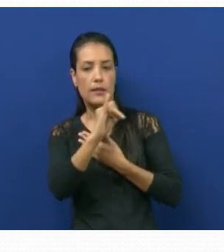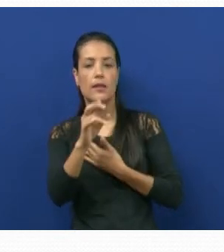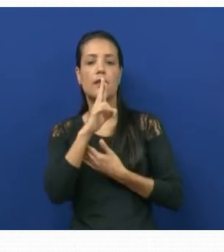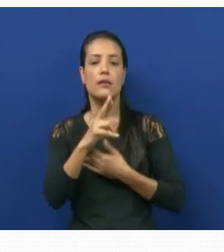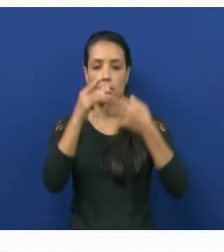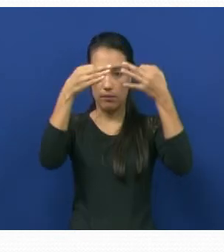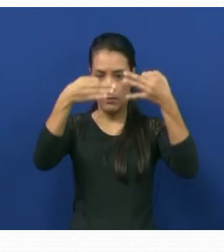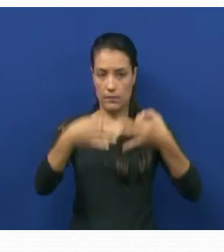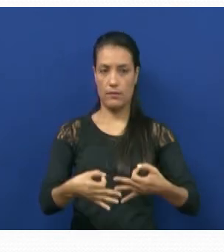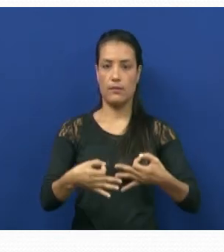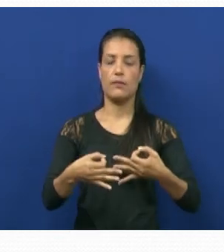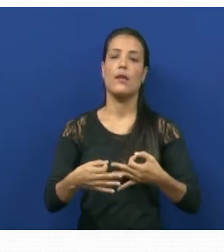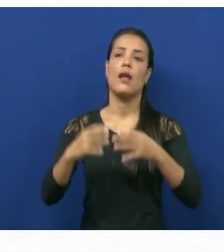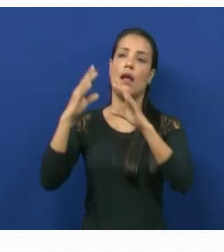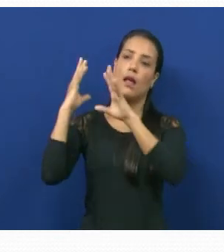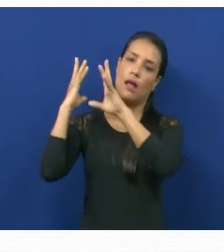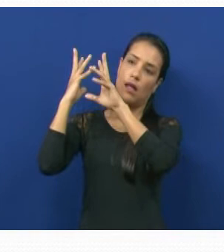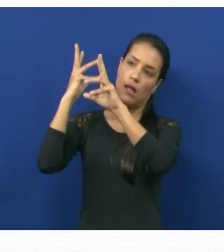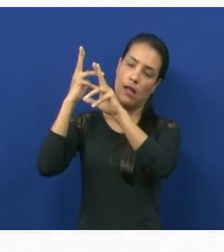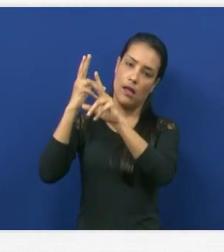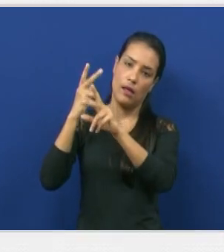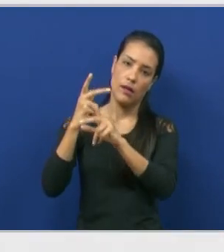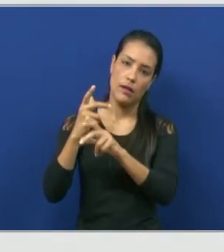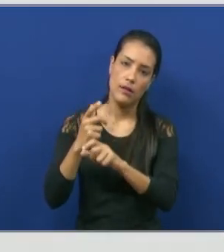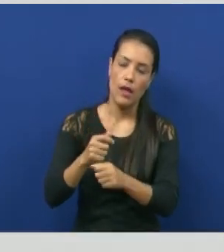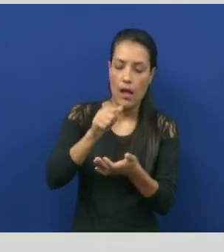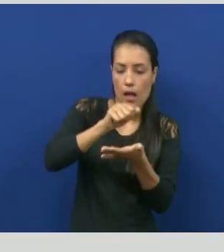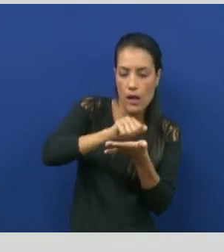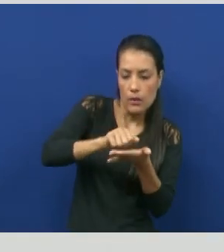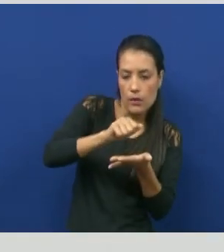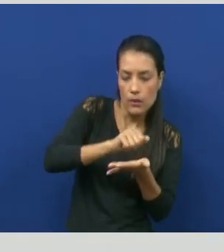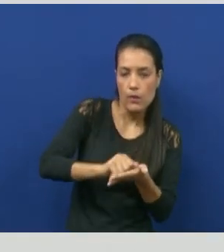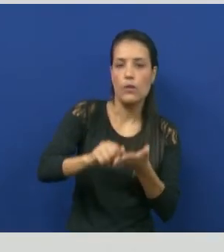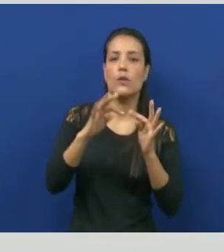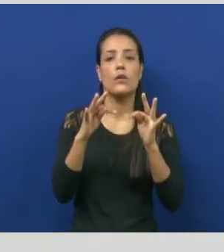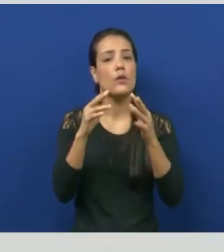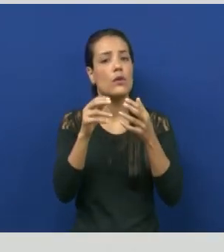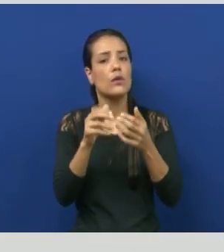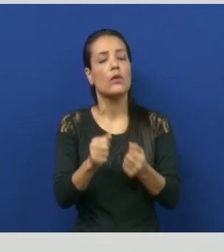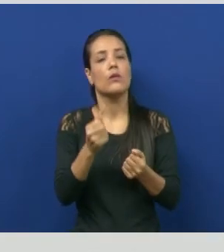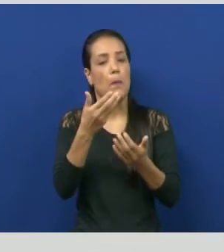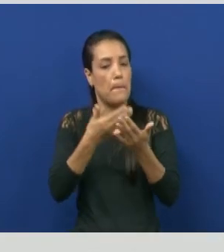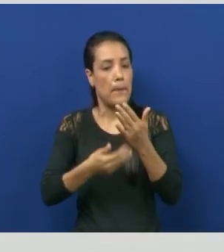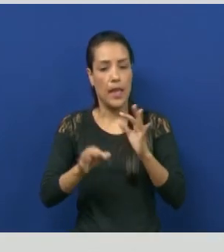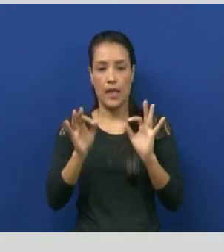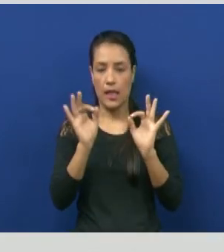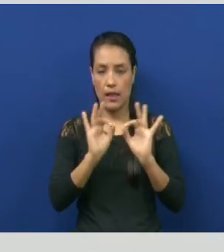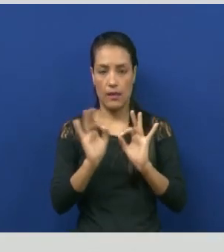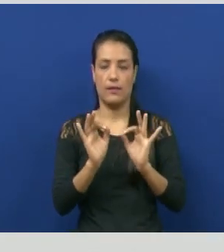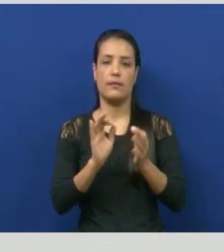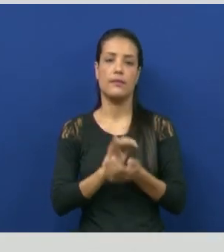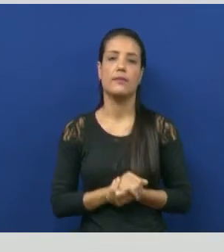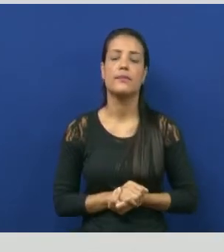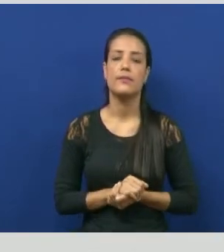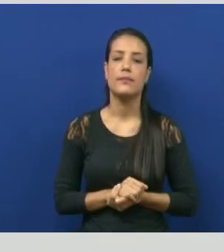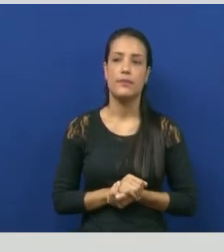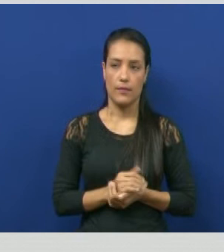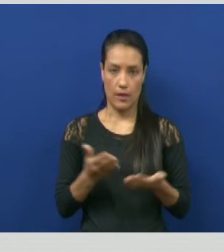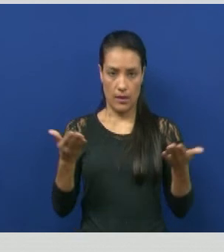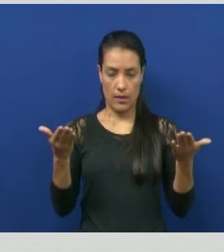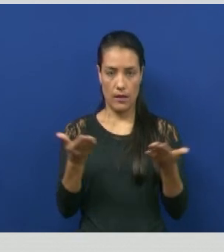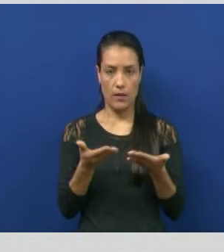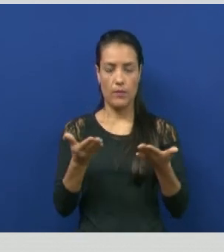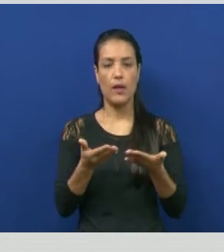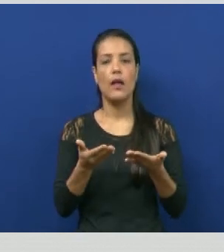fez, dá uma revisada nos conceitos, anota no seu caderninho para você não se perder. Eu estou deixando aqui para vocês